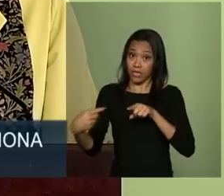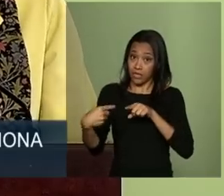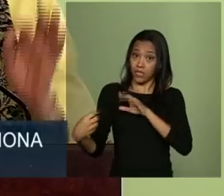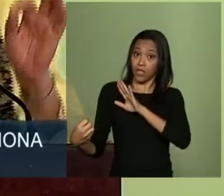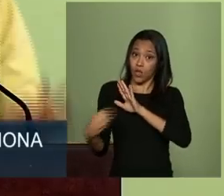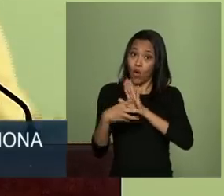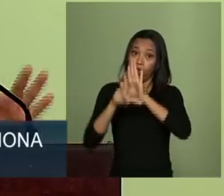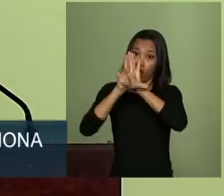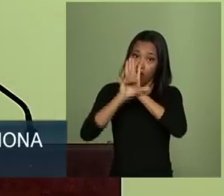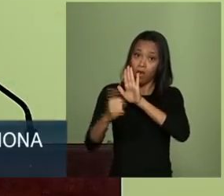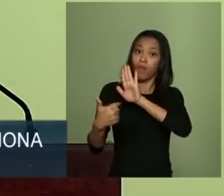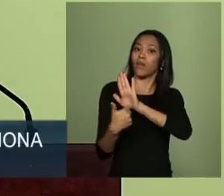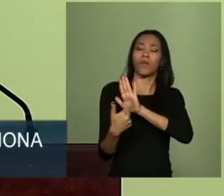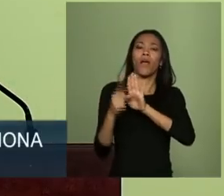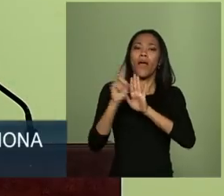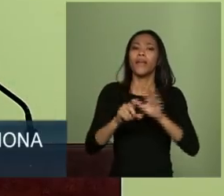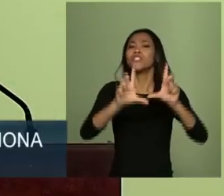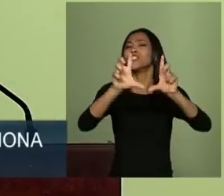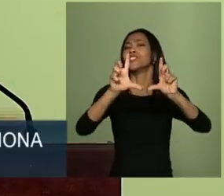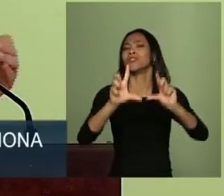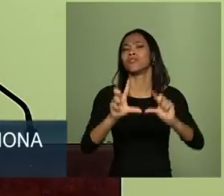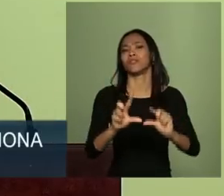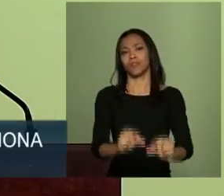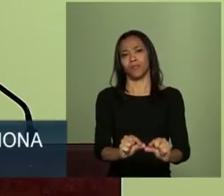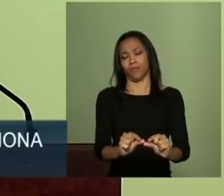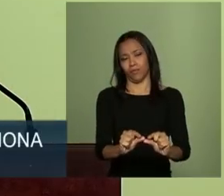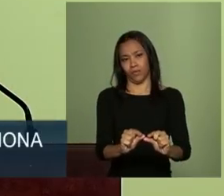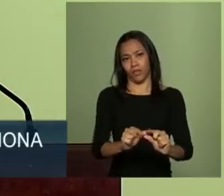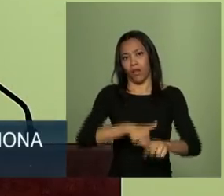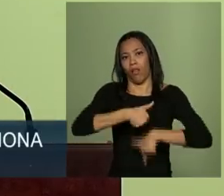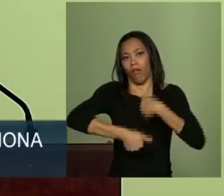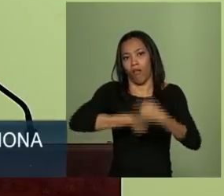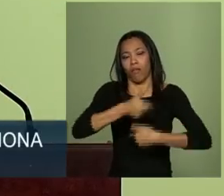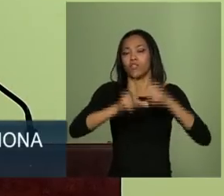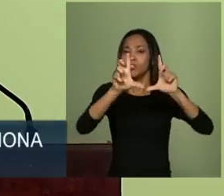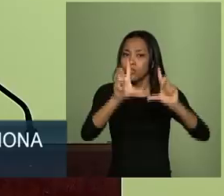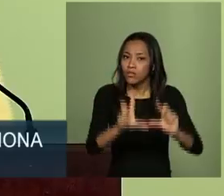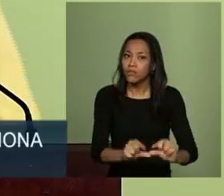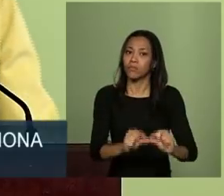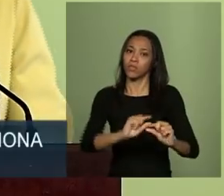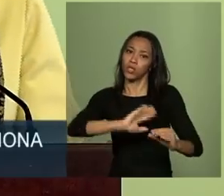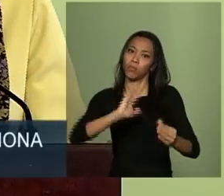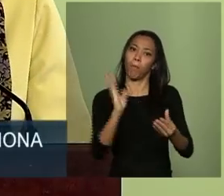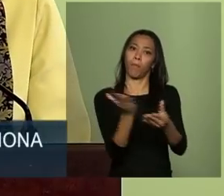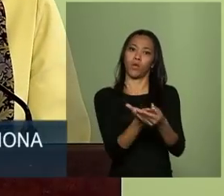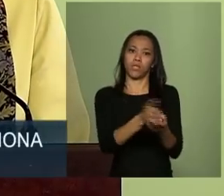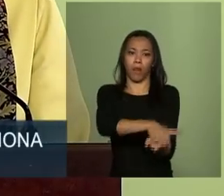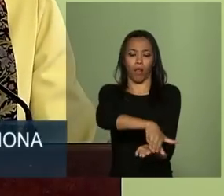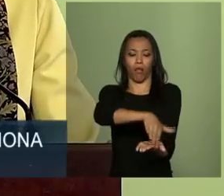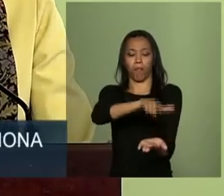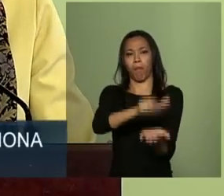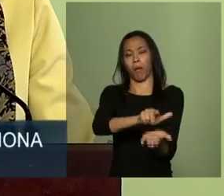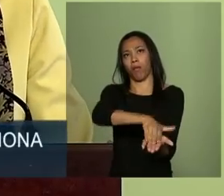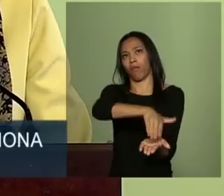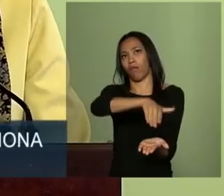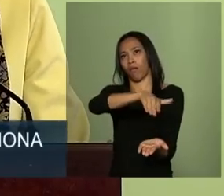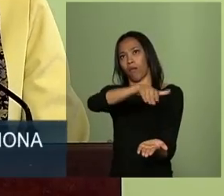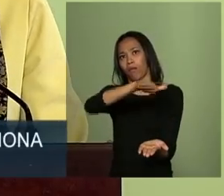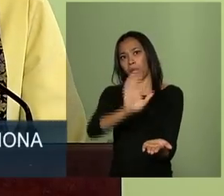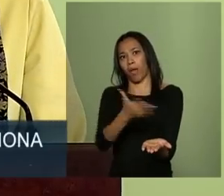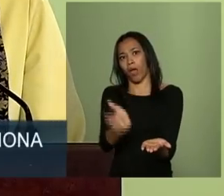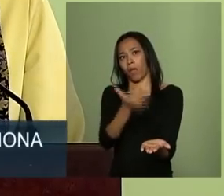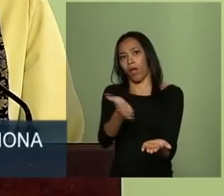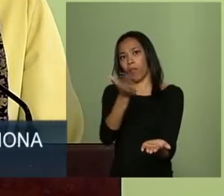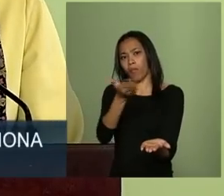legislação é simplificar, a palavra é simplificar. Ela, sem sombra de